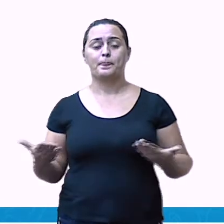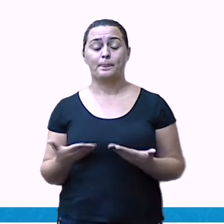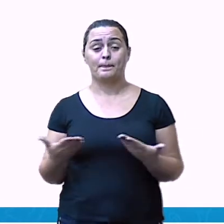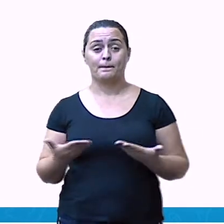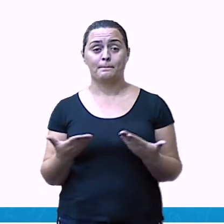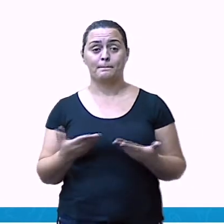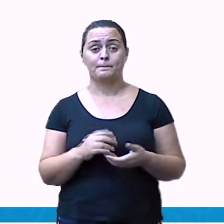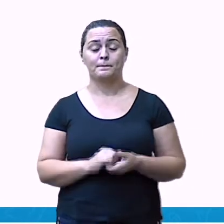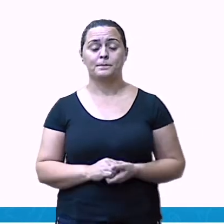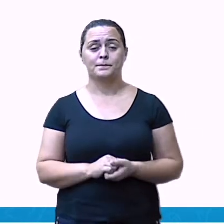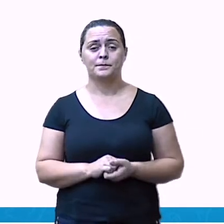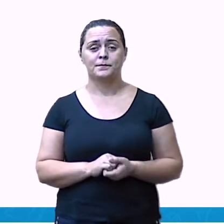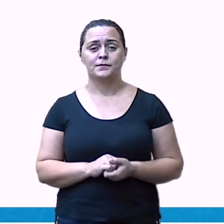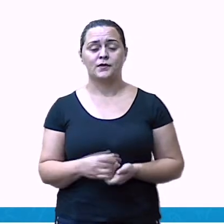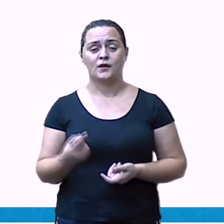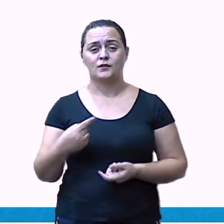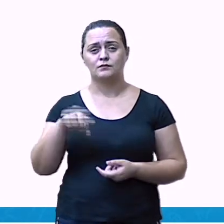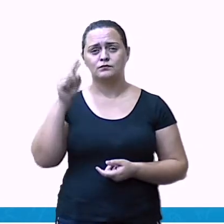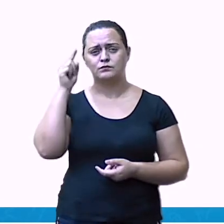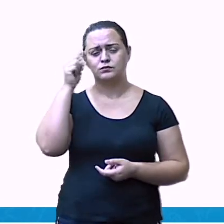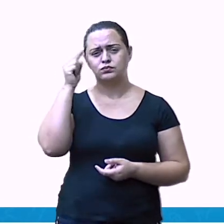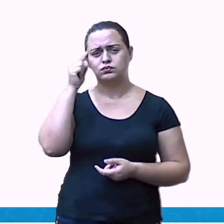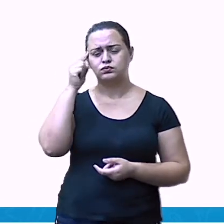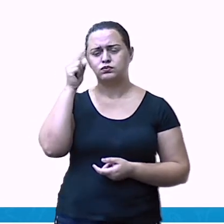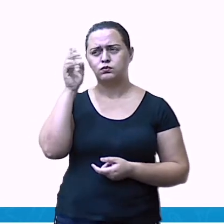Bom, dando asas à